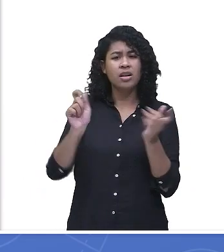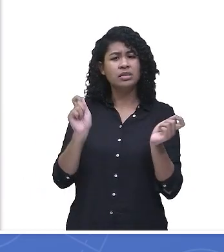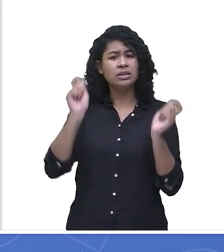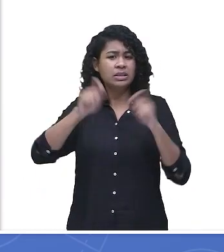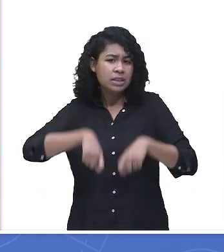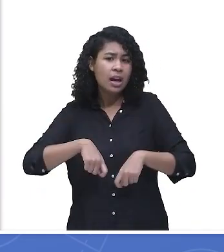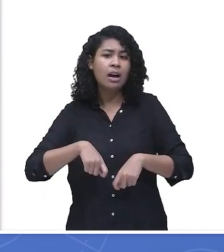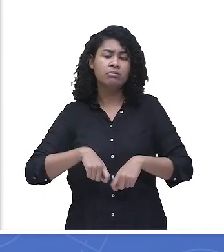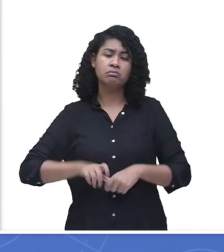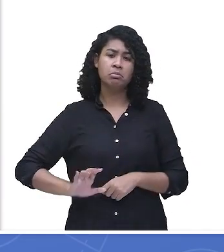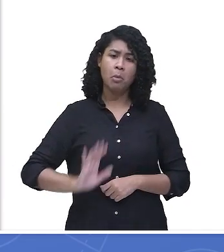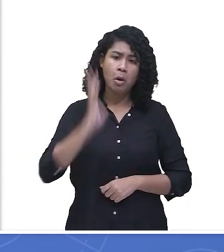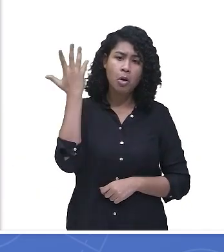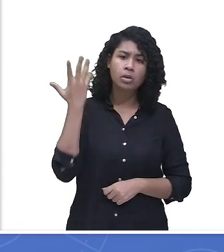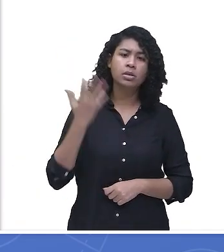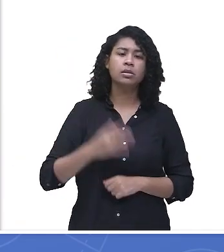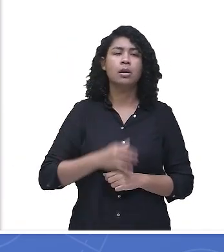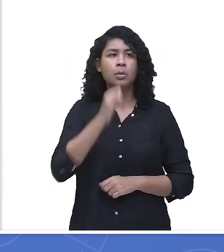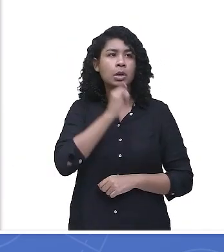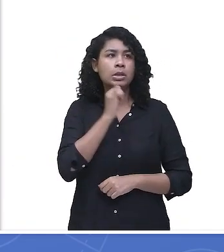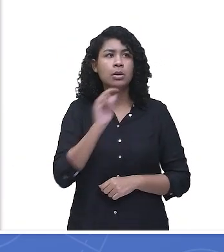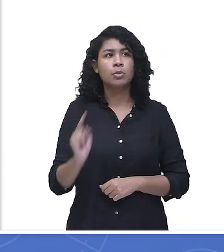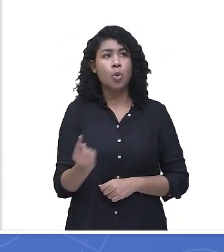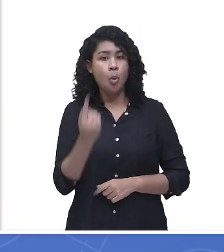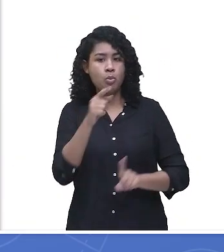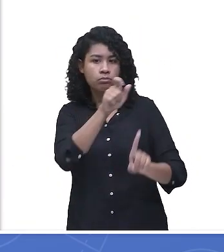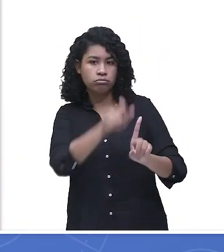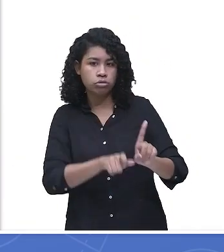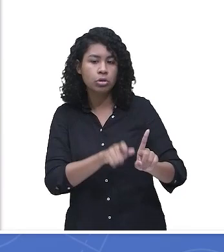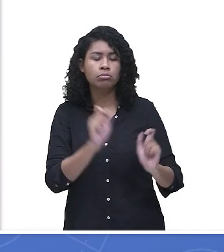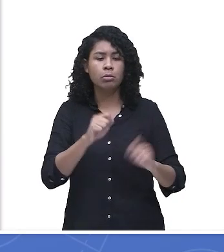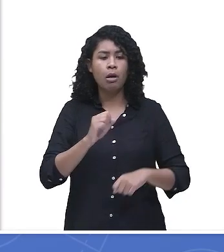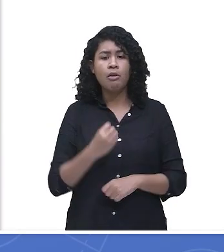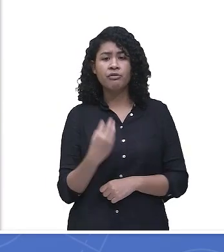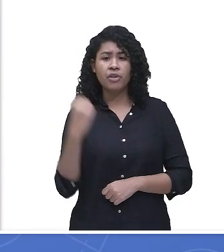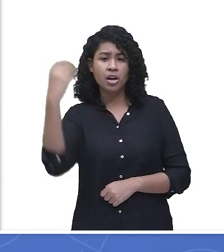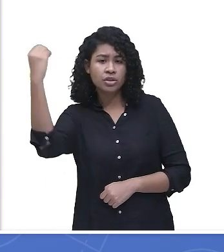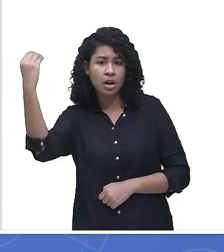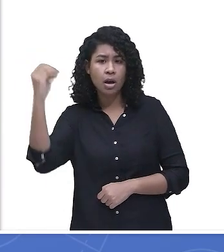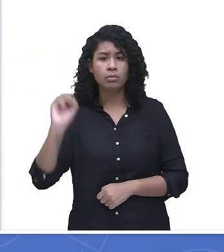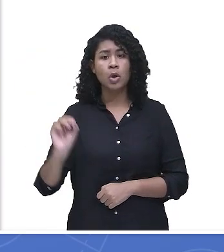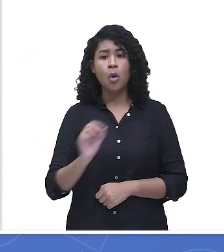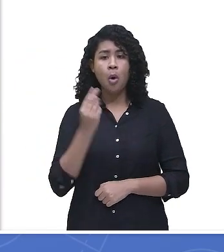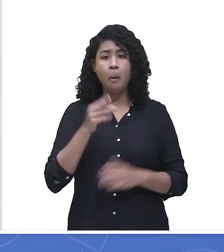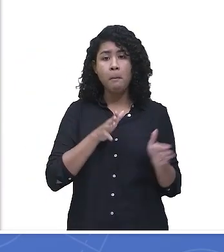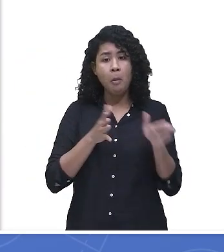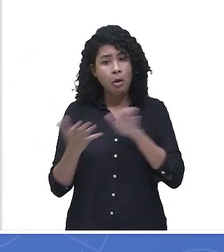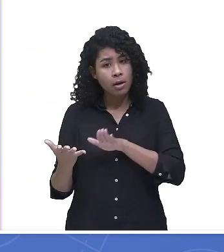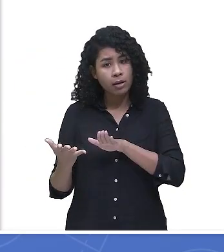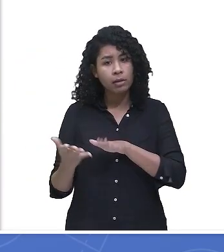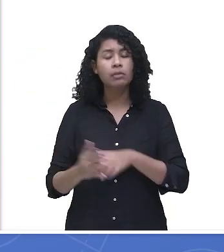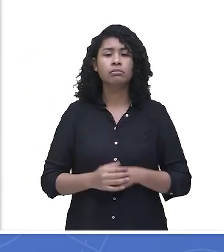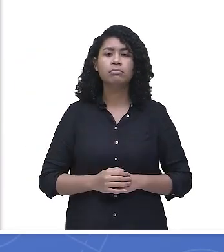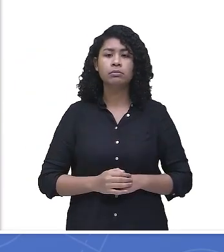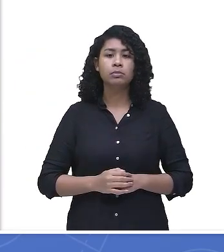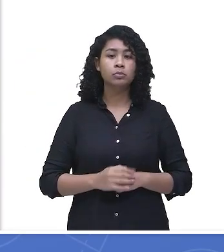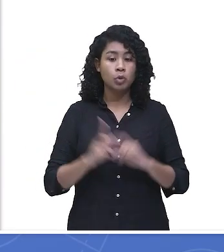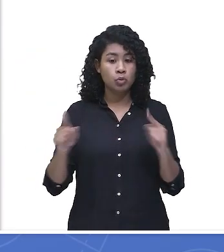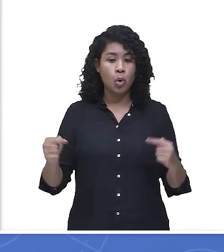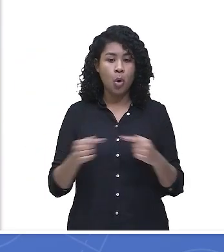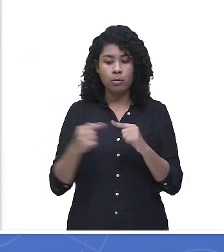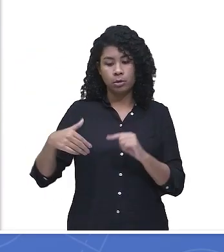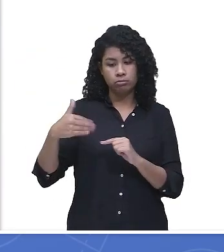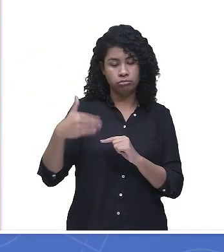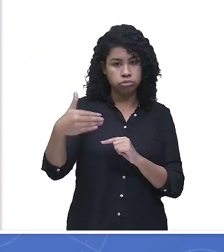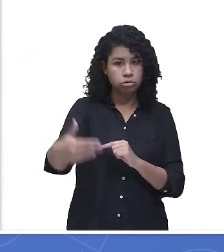sair de cena, pode viajar, pode, de repente, perder a vida, não é? Mas tudo isso relacionado ao